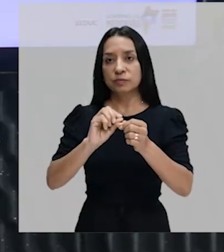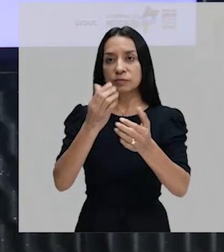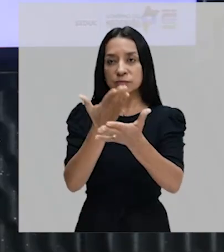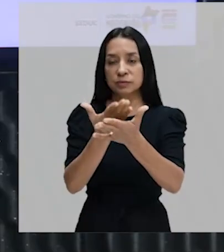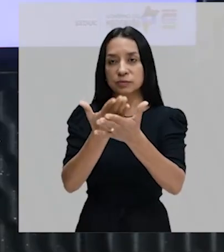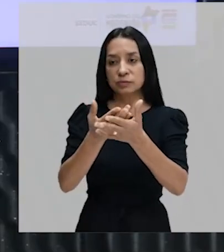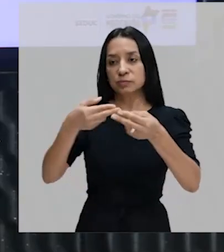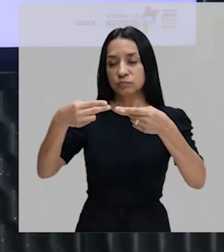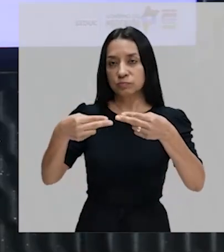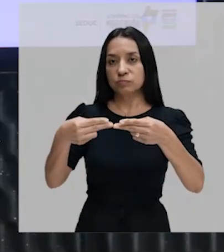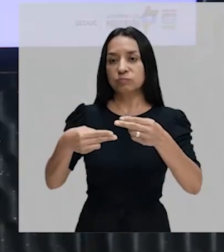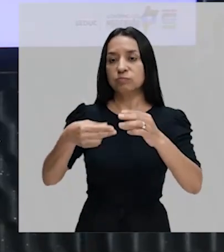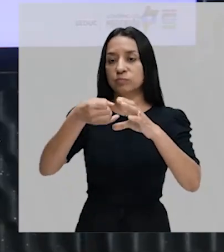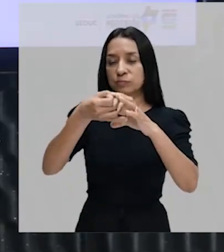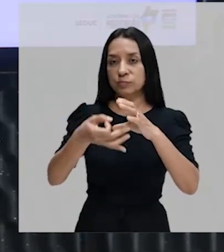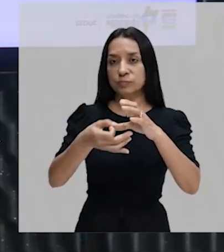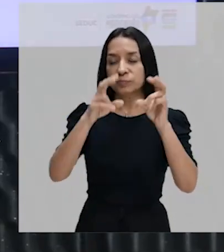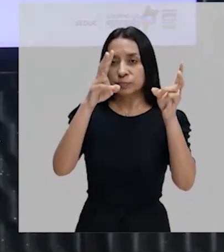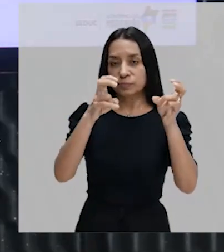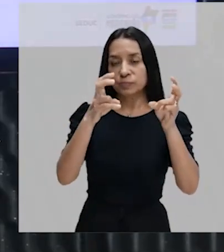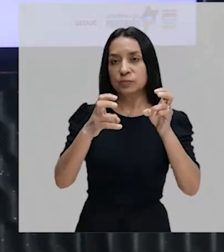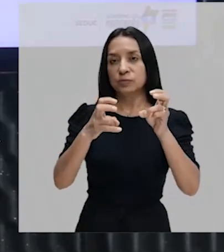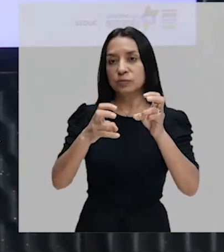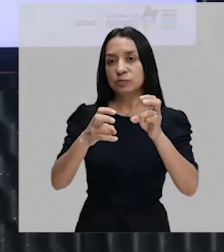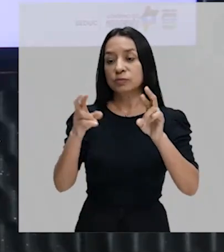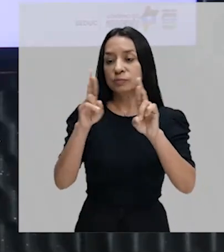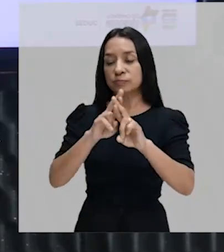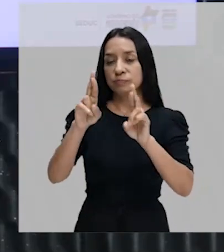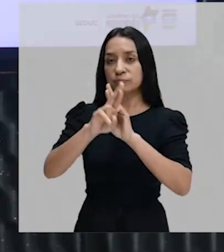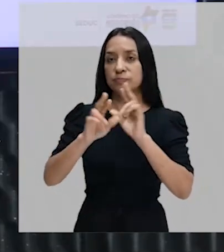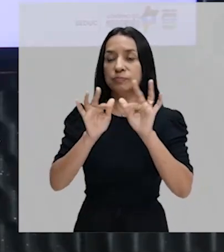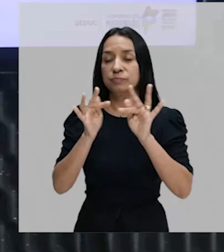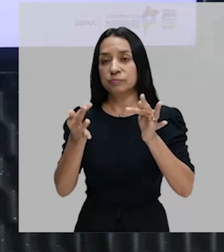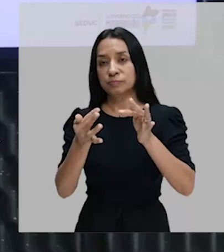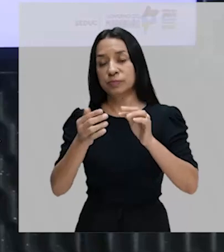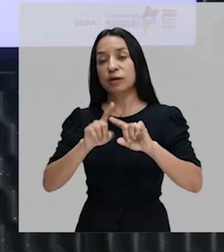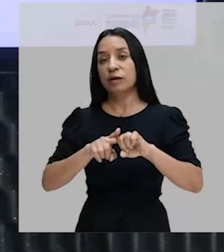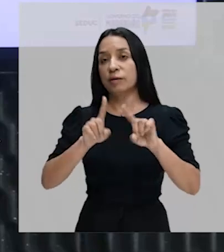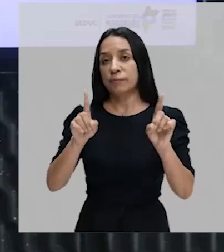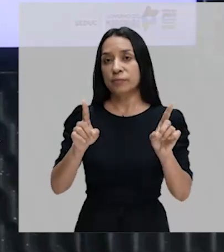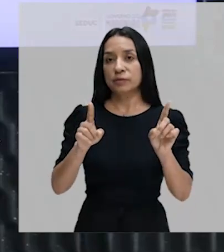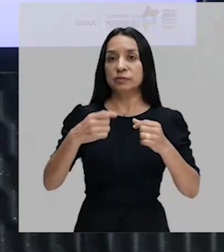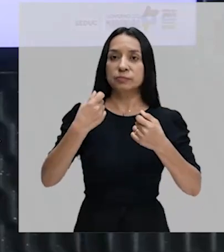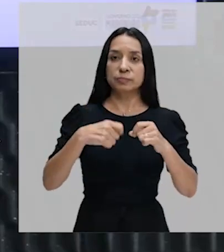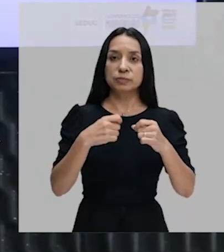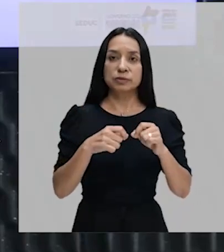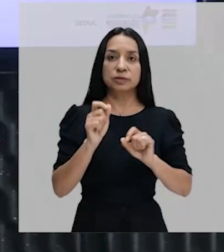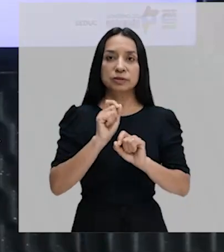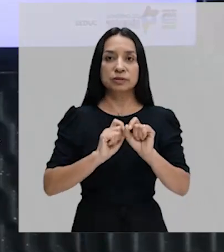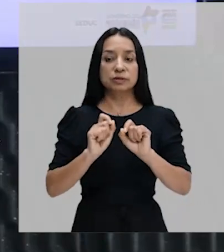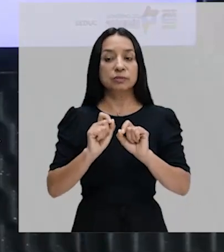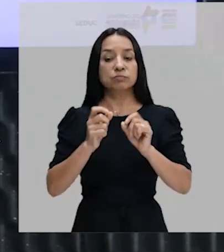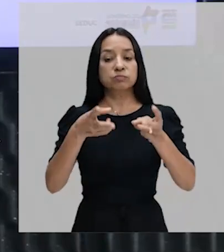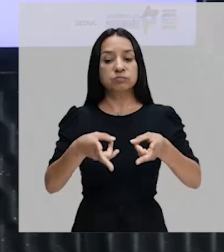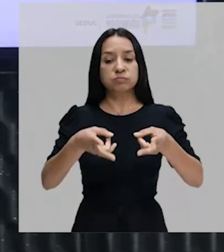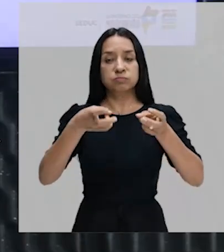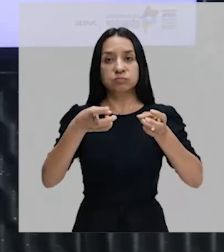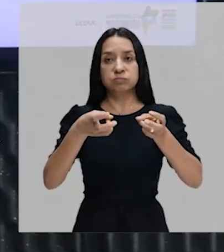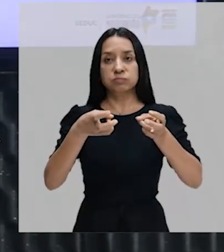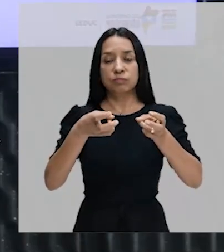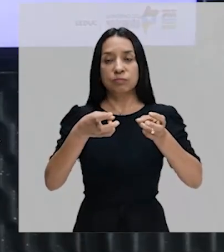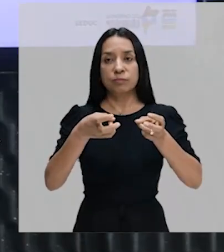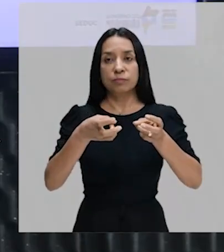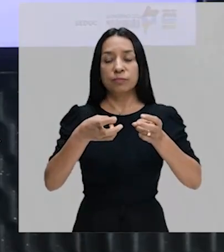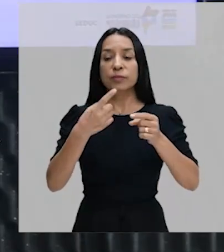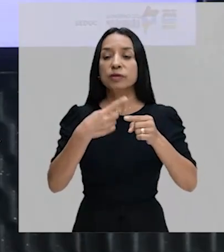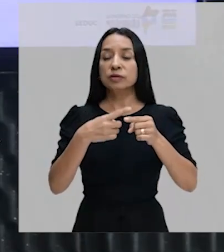de conjuntos, um assunto que é relativamente simples, mas ainda assim, né, merece nossa atenção, até